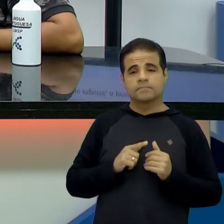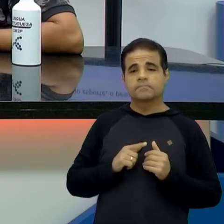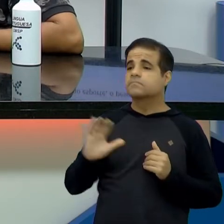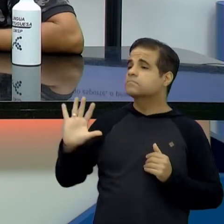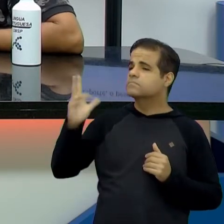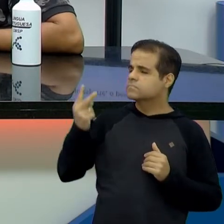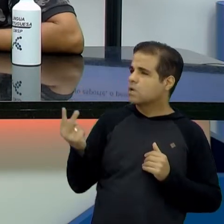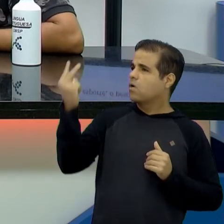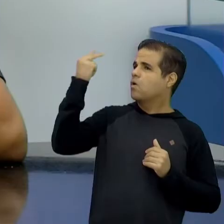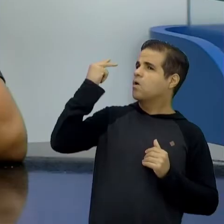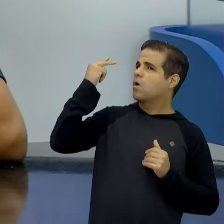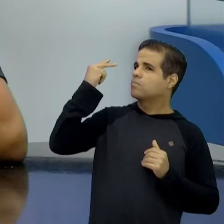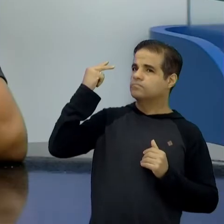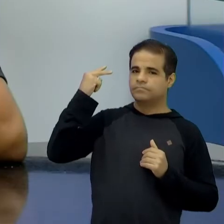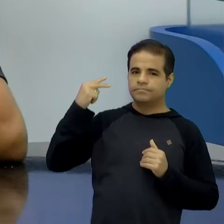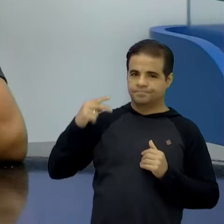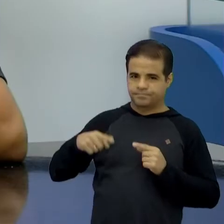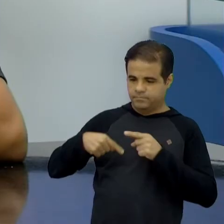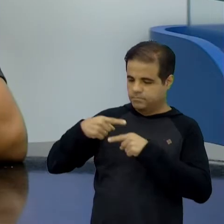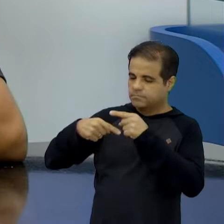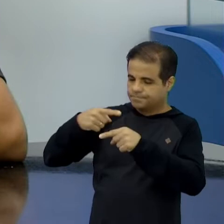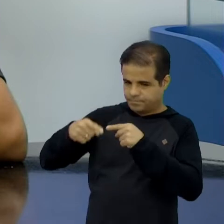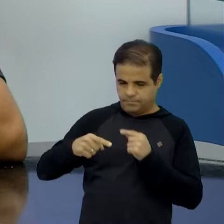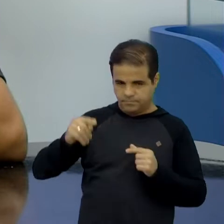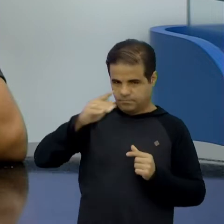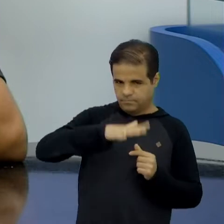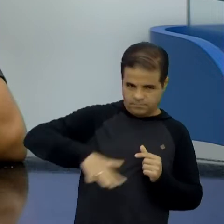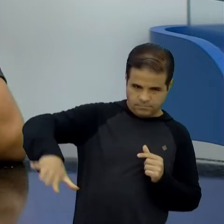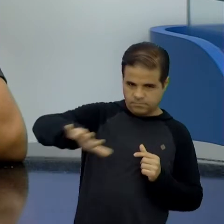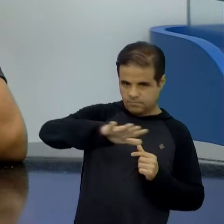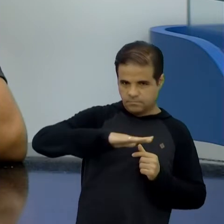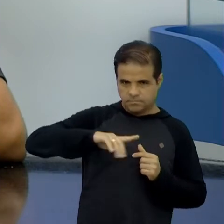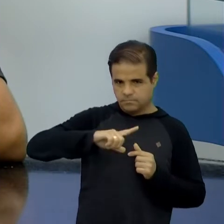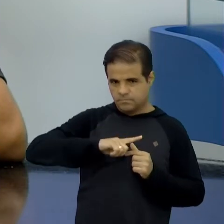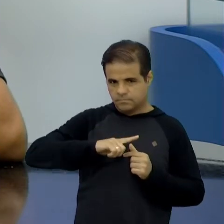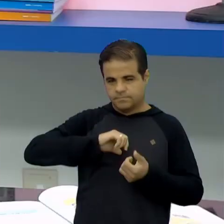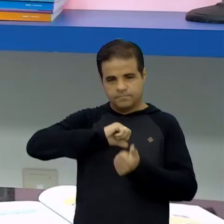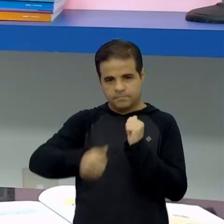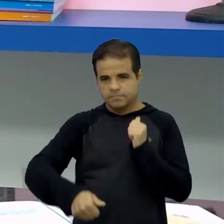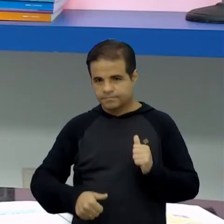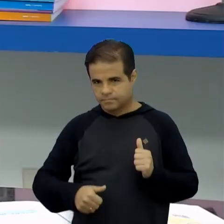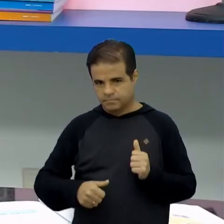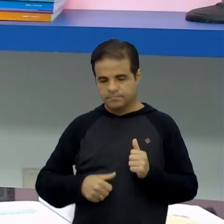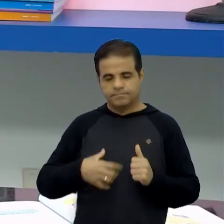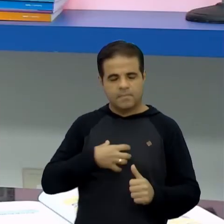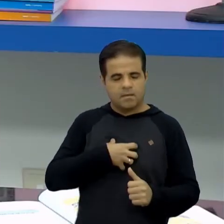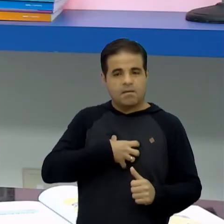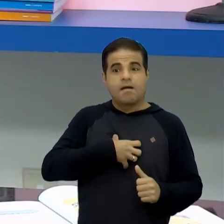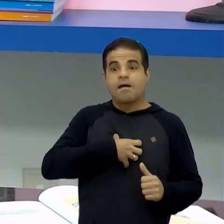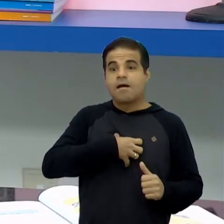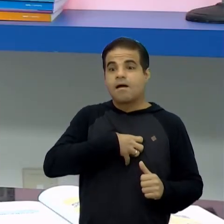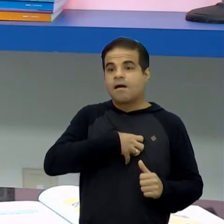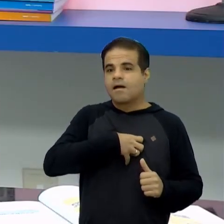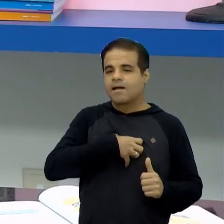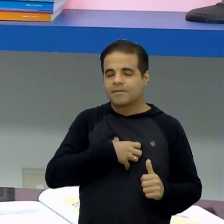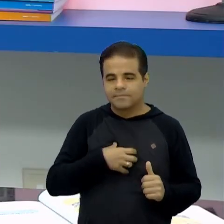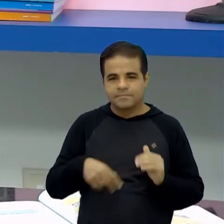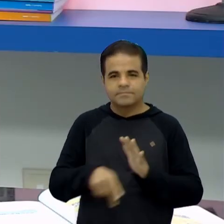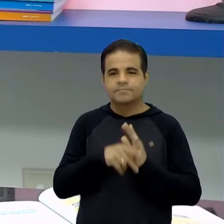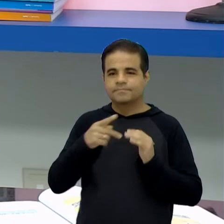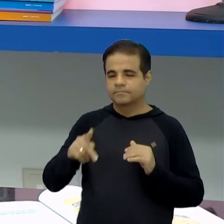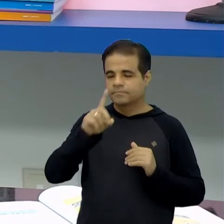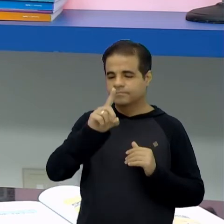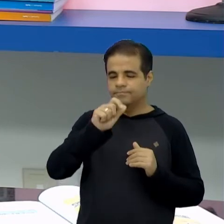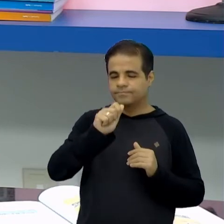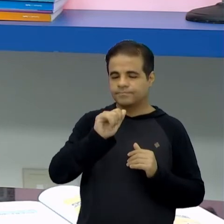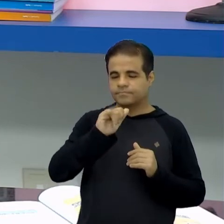olha para trás, você vê que era fruto de já uma outra atleta negra que tinha... De inspiração pela inspiração. Própria Daiane, né? Porque